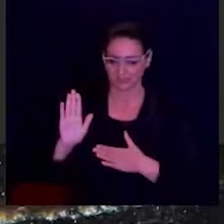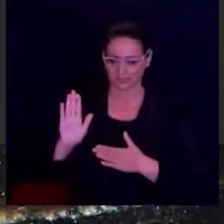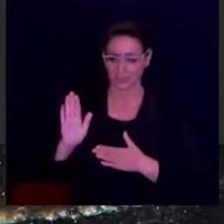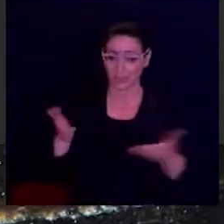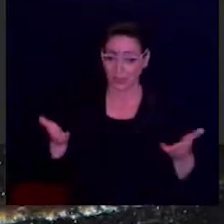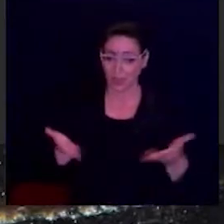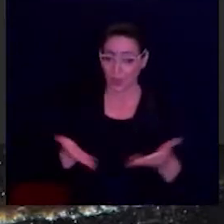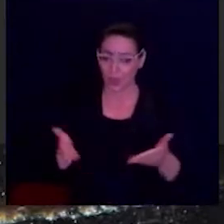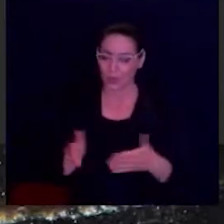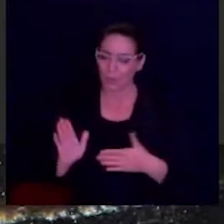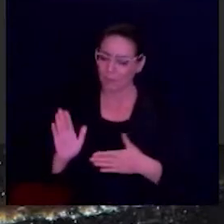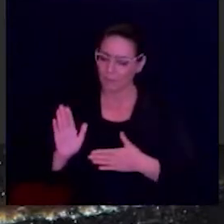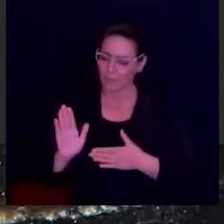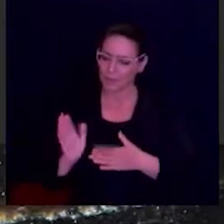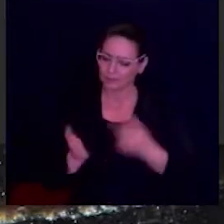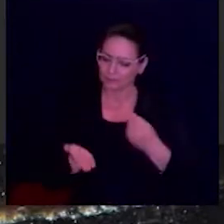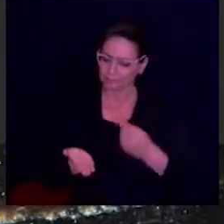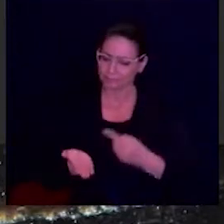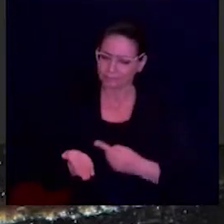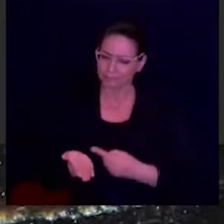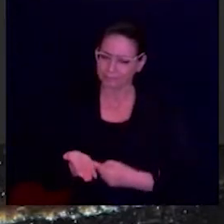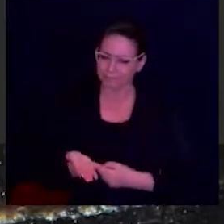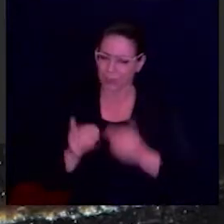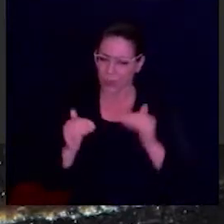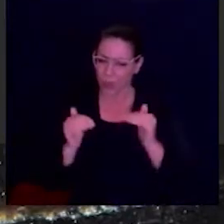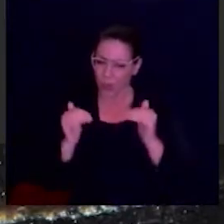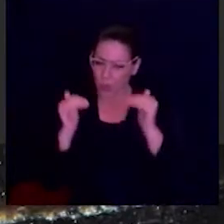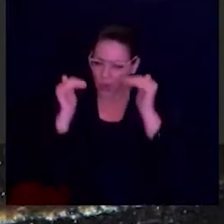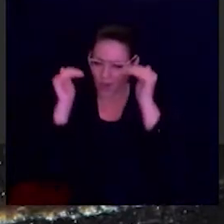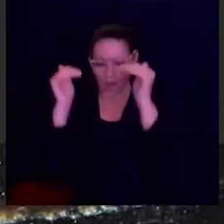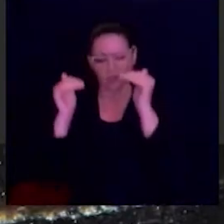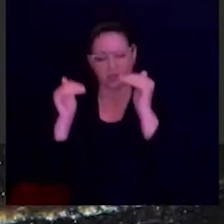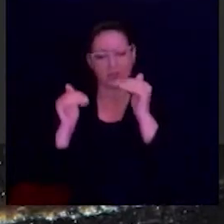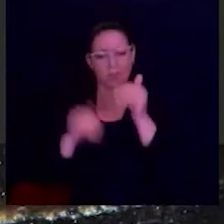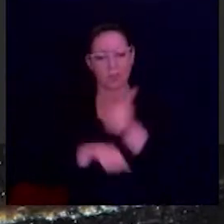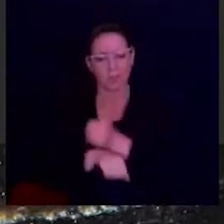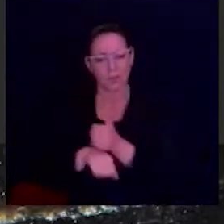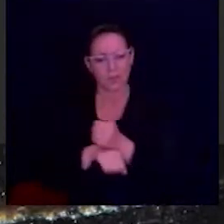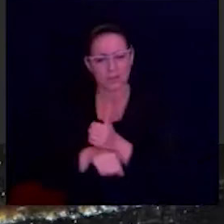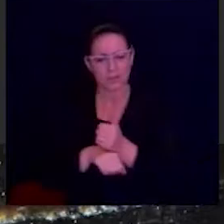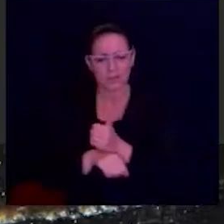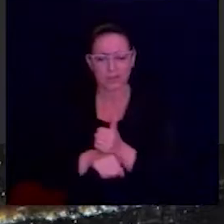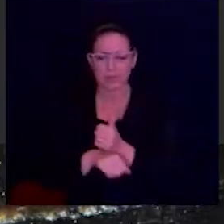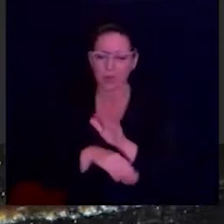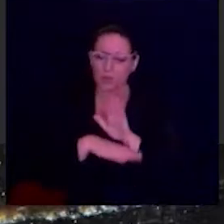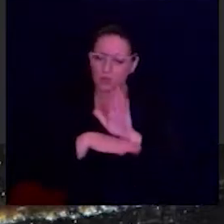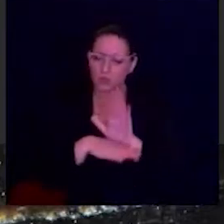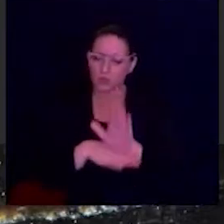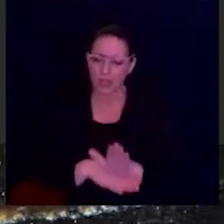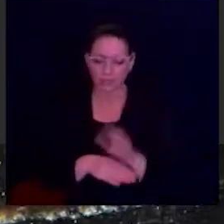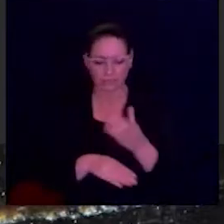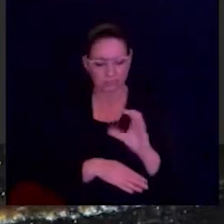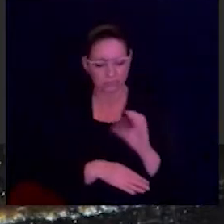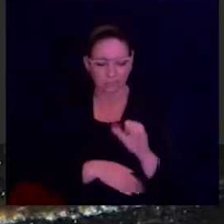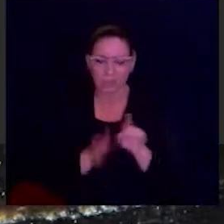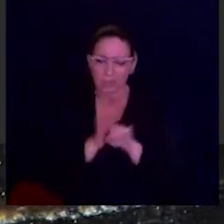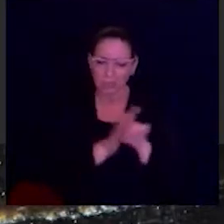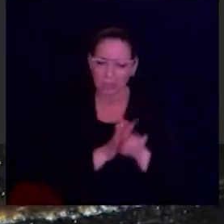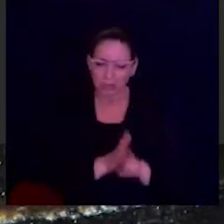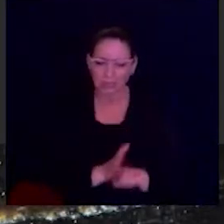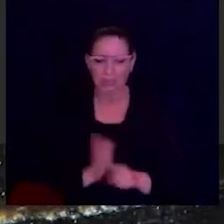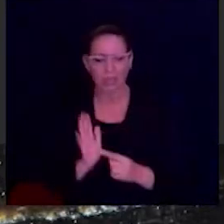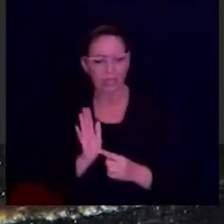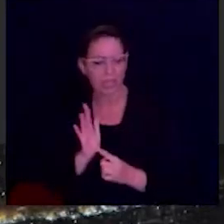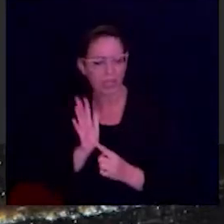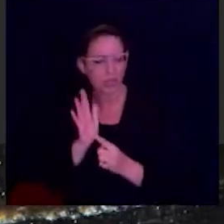solene, prometo honrar a profissão de engenheiro químico, concorrer para o desenvolvimento da ciência, pesquisa e tecnologia, observar os